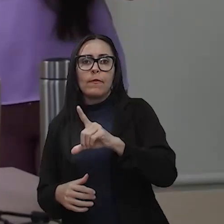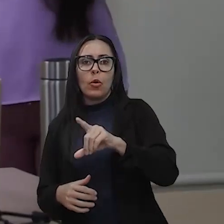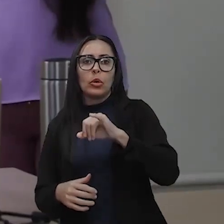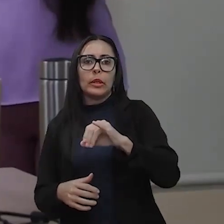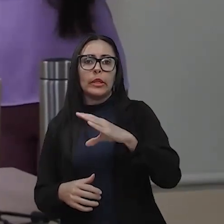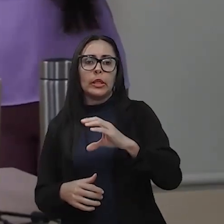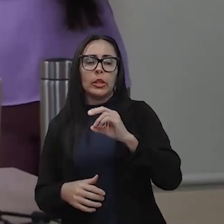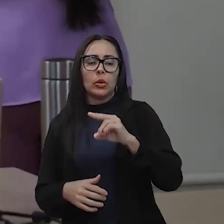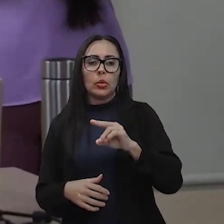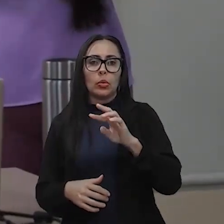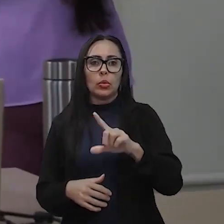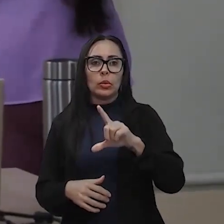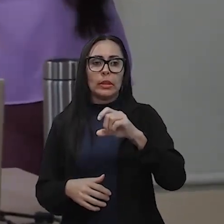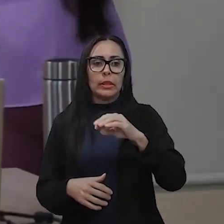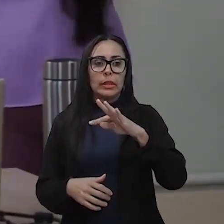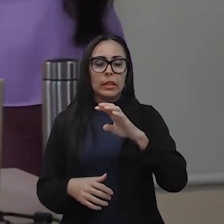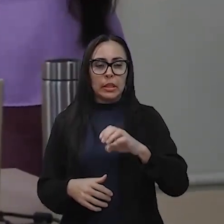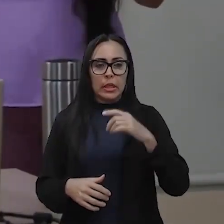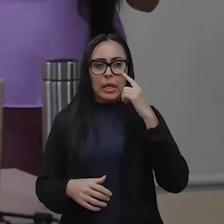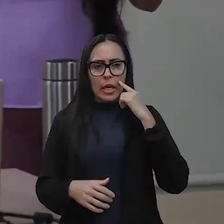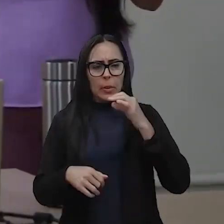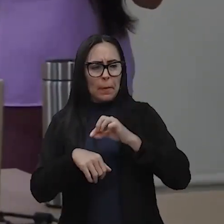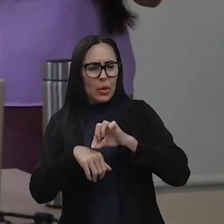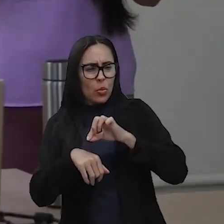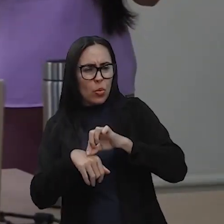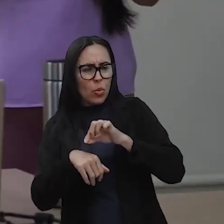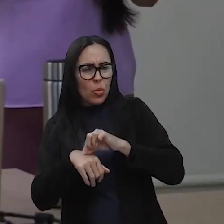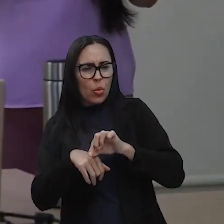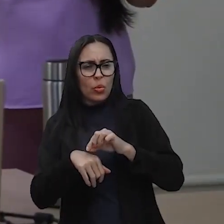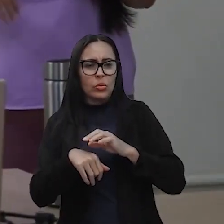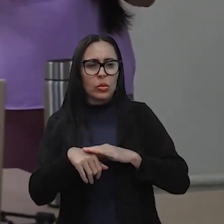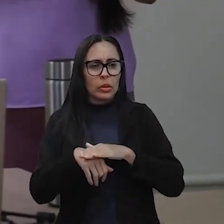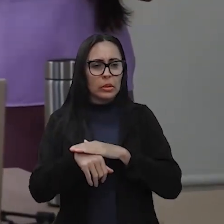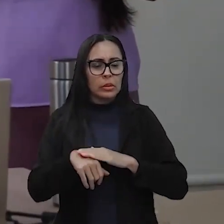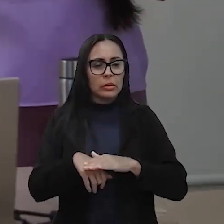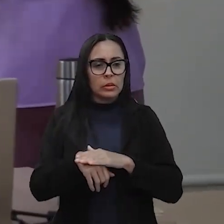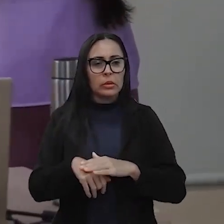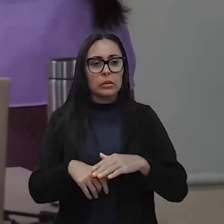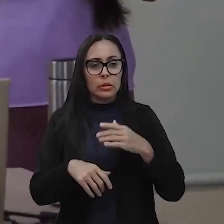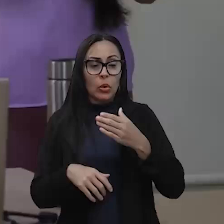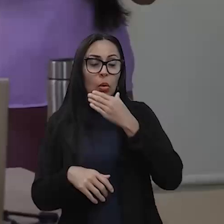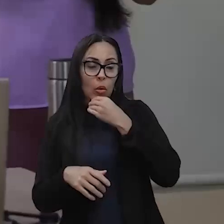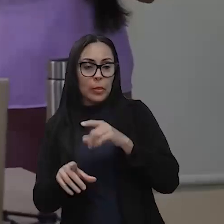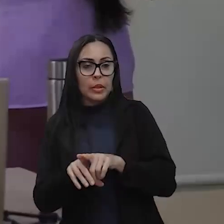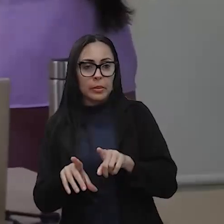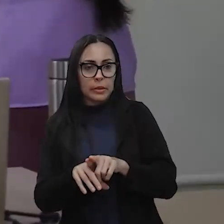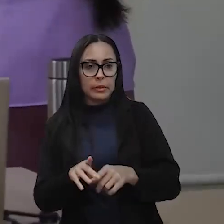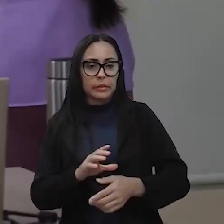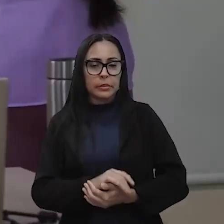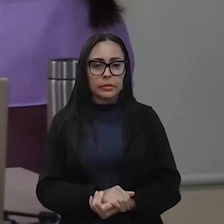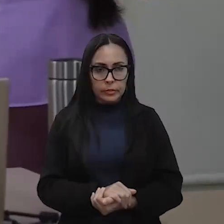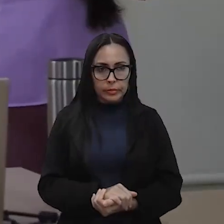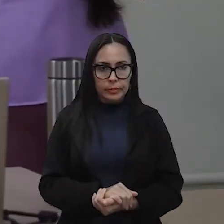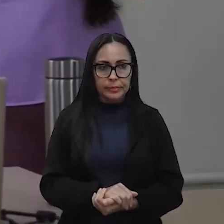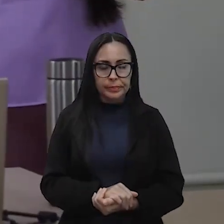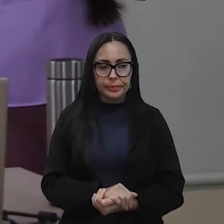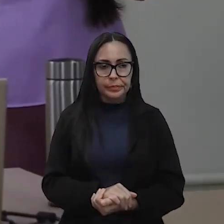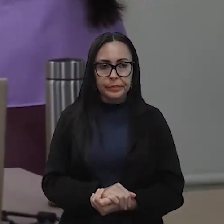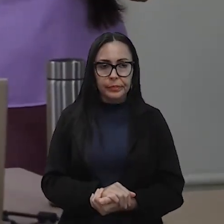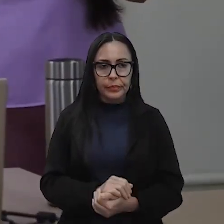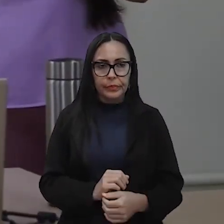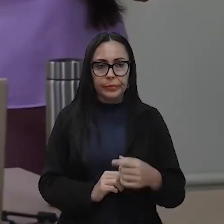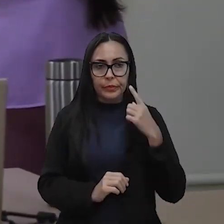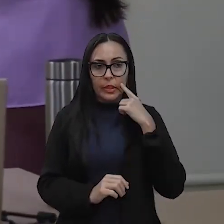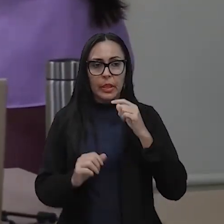pelos grossos ou finos, visíveis ou não visíveis, homens também, tá, gente? Visíveis ou não visíveis, que eles podem inflamar,